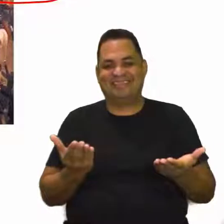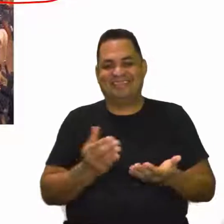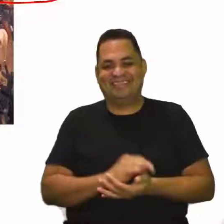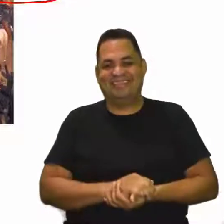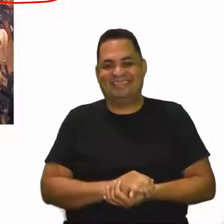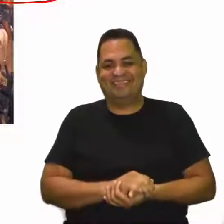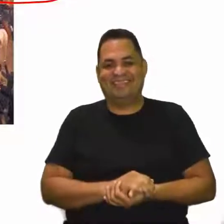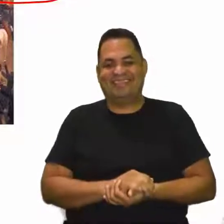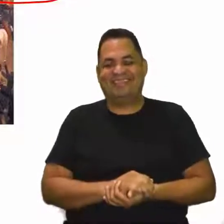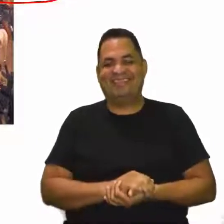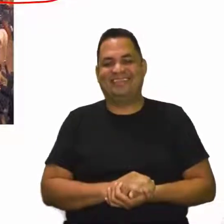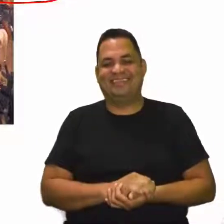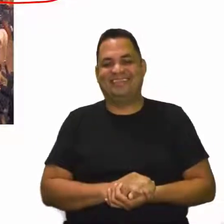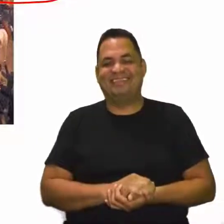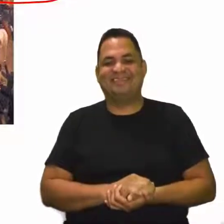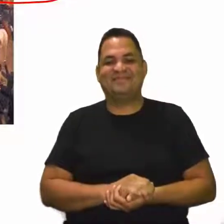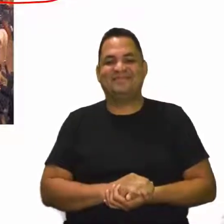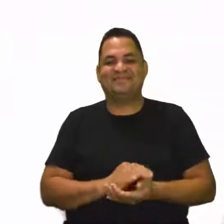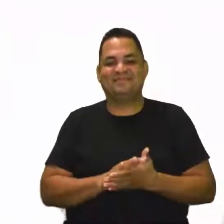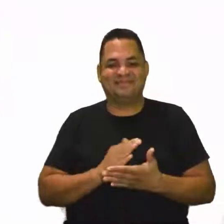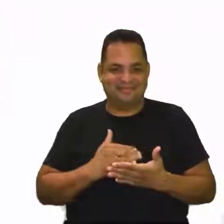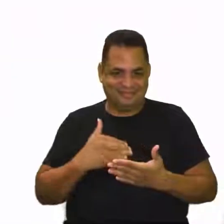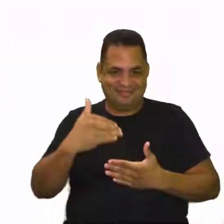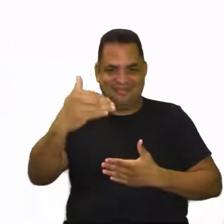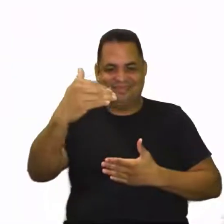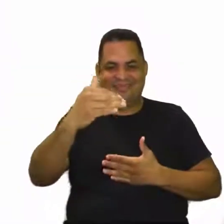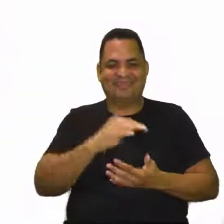assim, um sorriso porque ele colocou a mão na boca assim. Vamos lá, então.